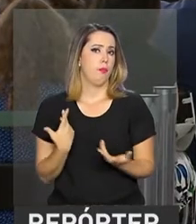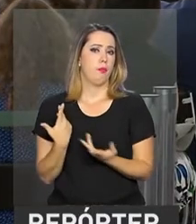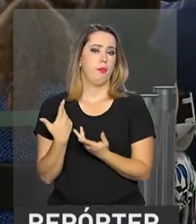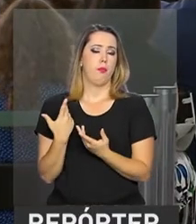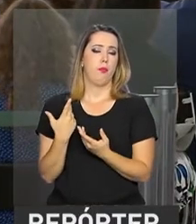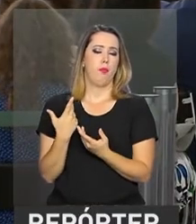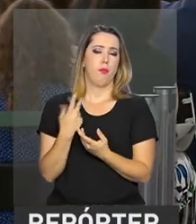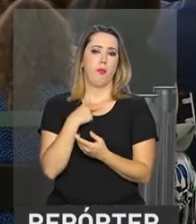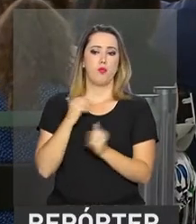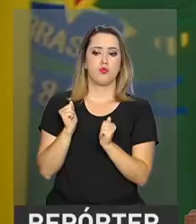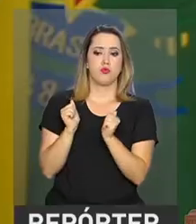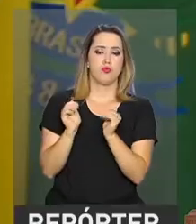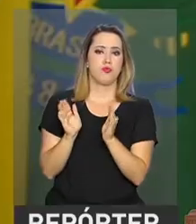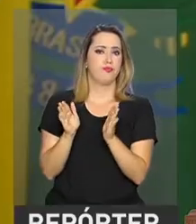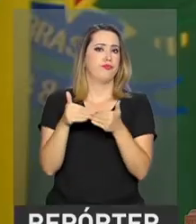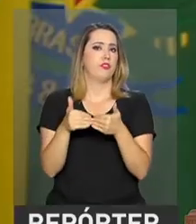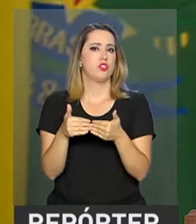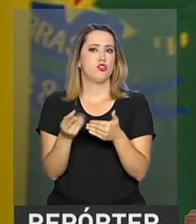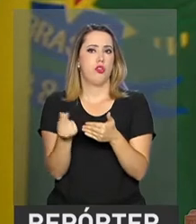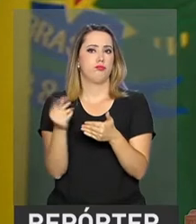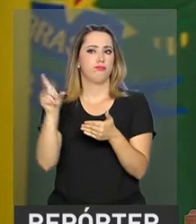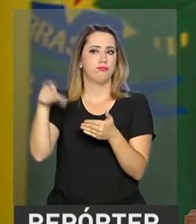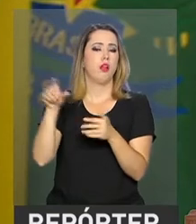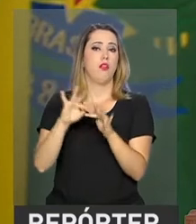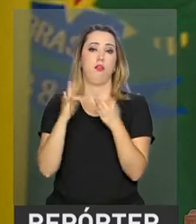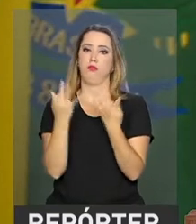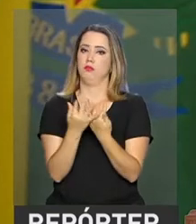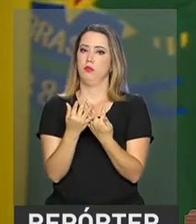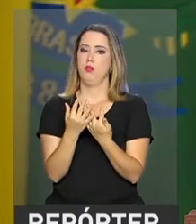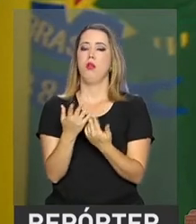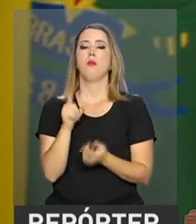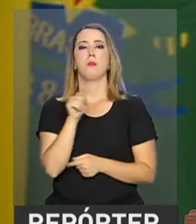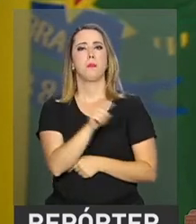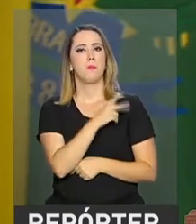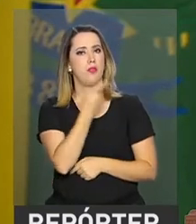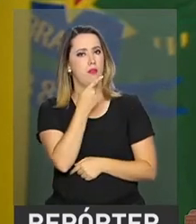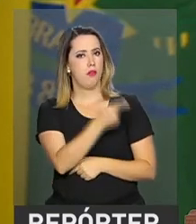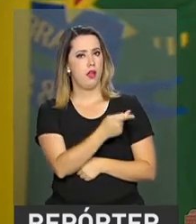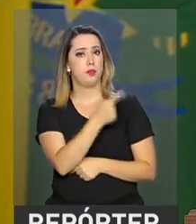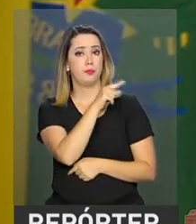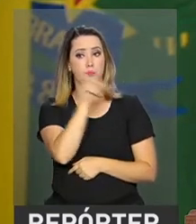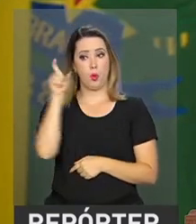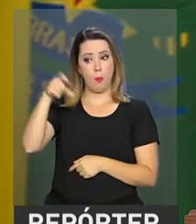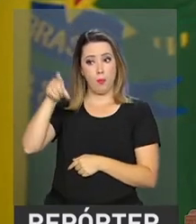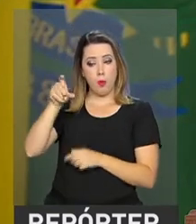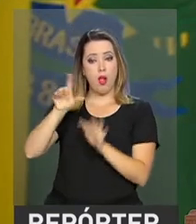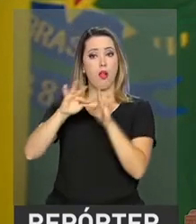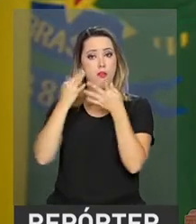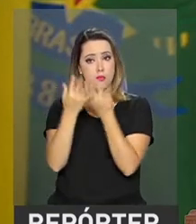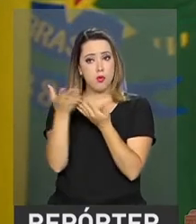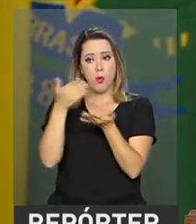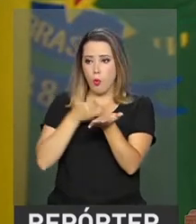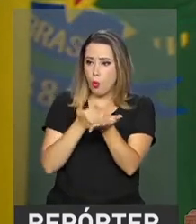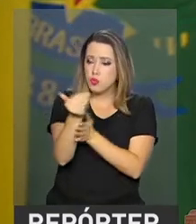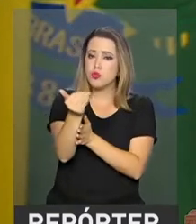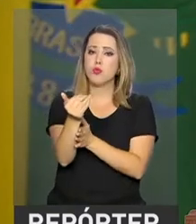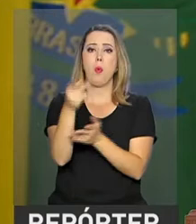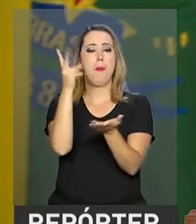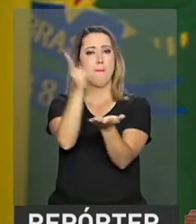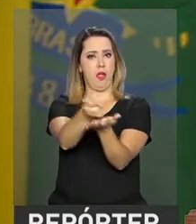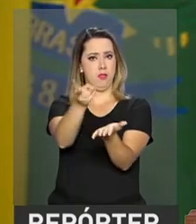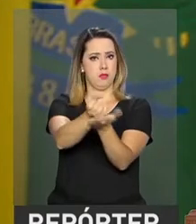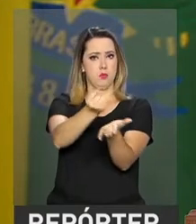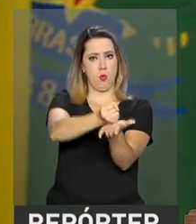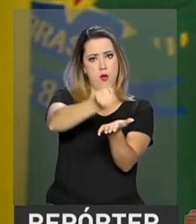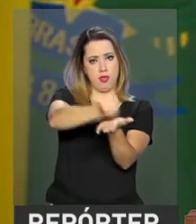continuem a receber o benefício. O programa Bolsa Família não vai acabar, não. E quando o sujeito começar a progredir, ou seja, tiver a carteira